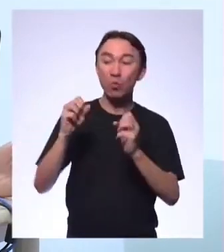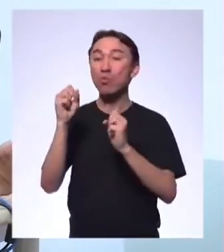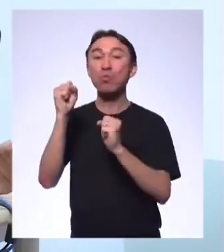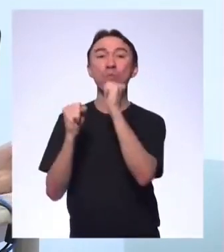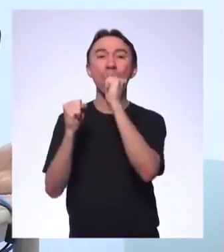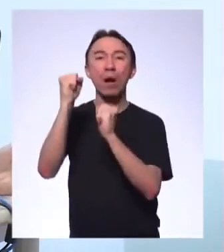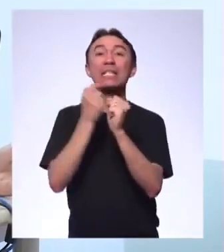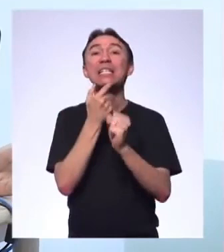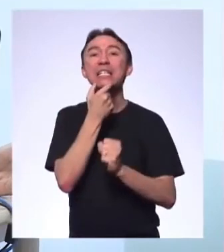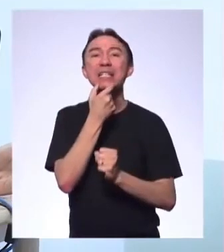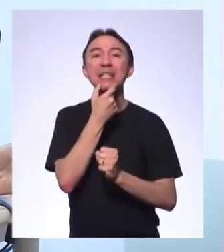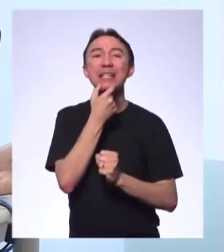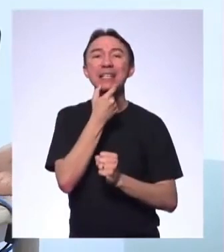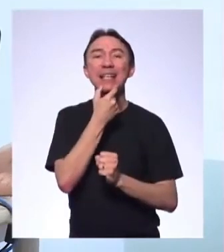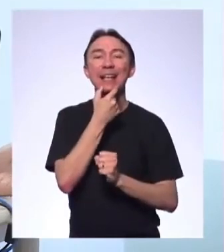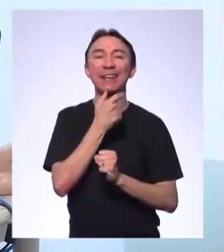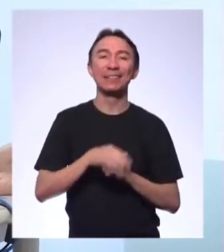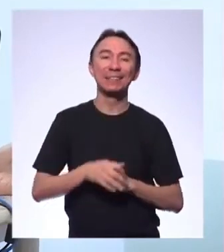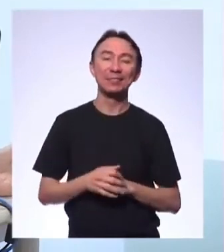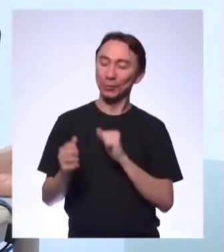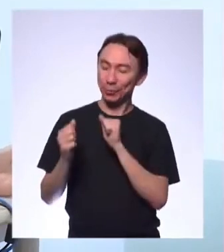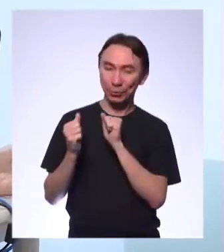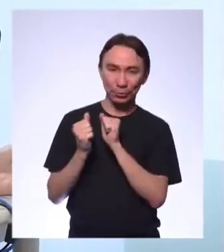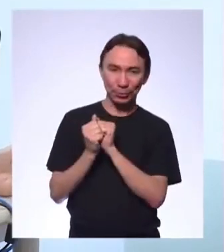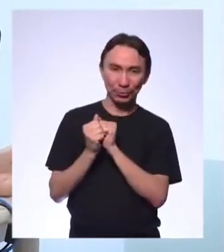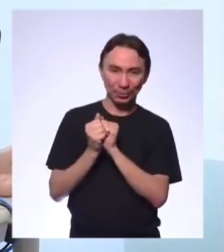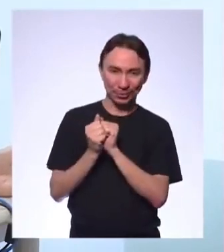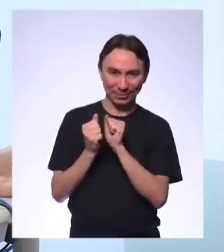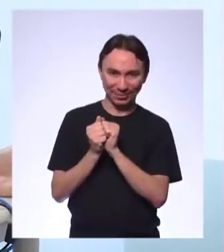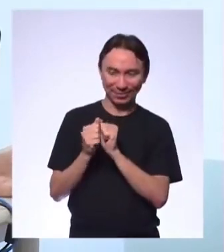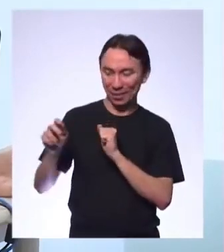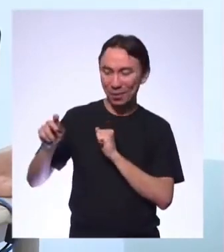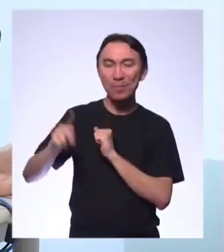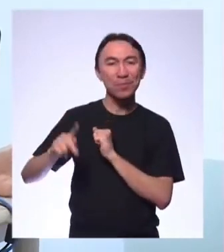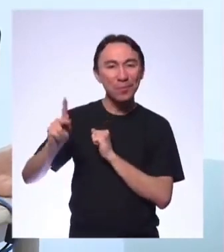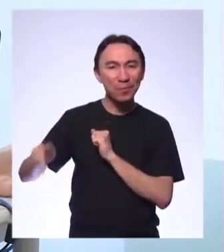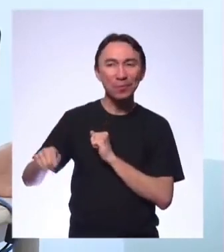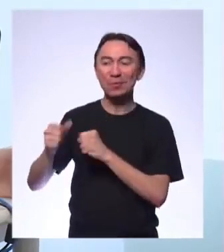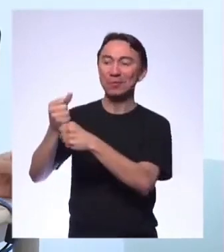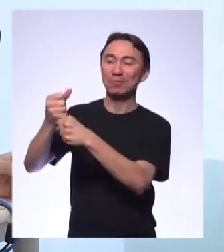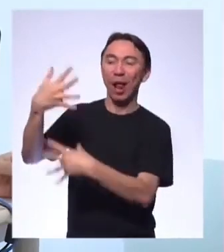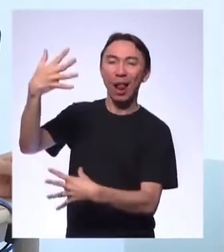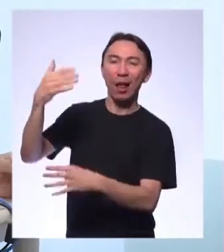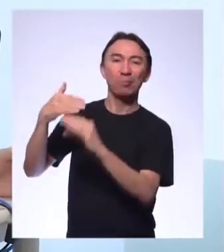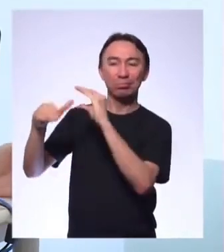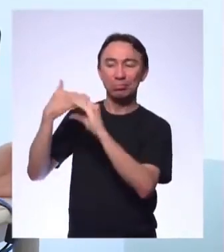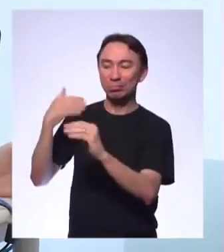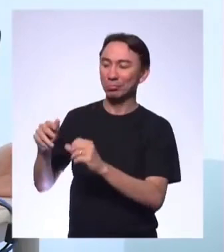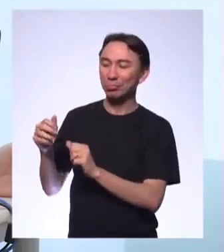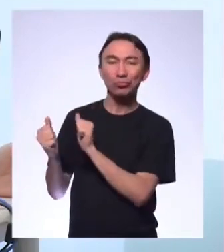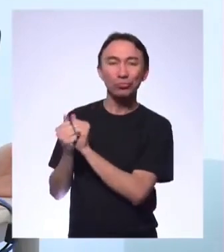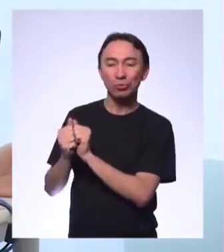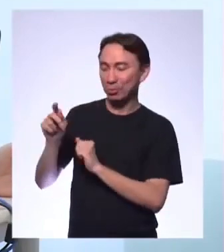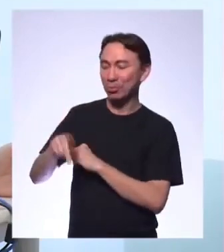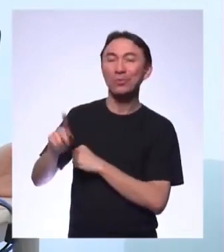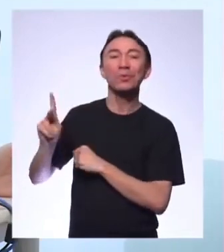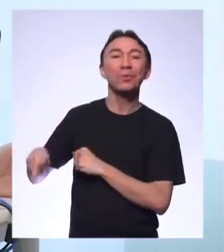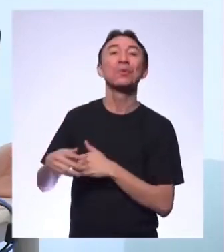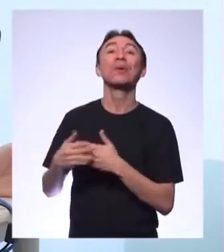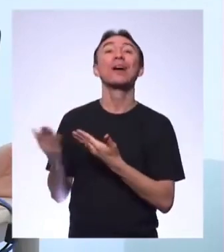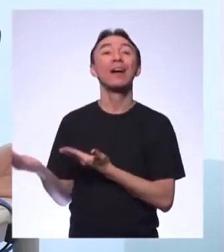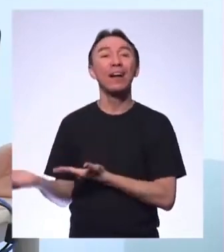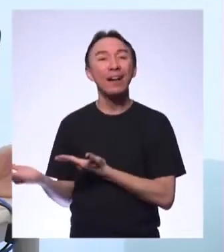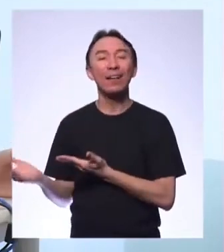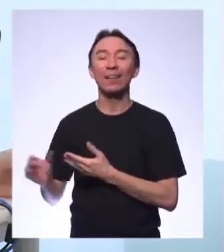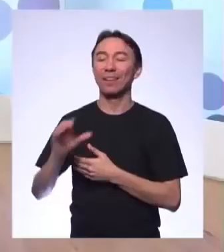Para participar junto com a gente da nossa aula e também interagir com vocês, estudantes, lá no nosso chat, contamos com a presença do